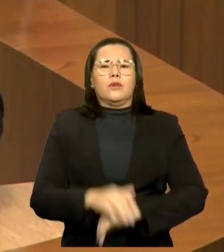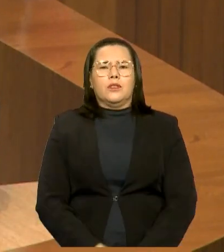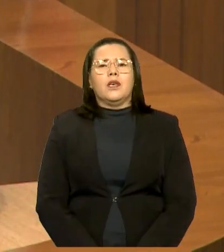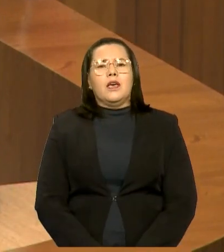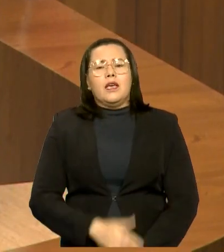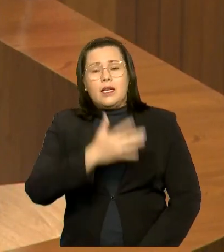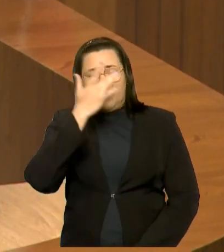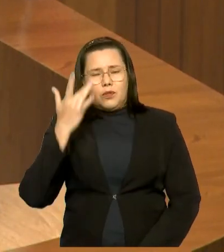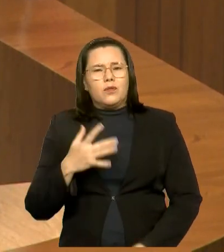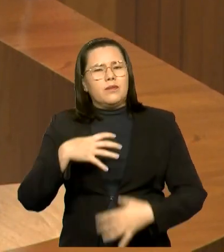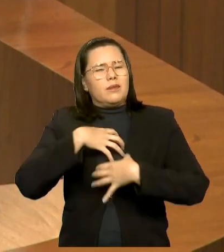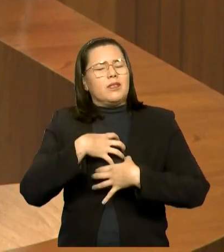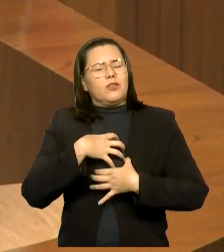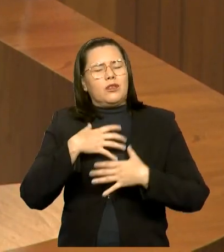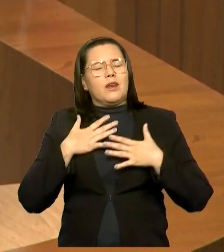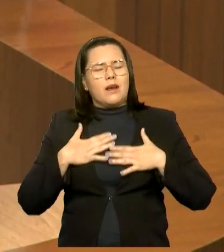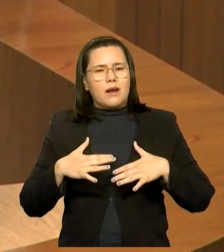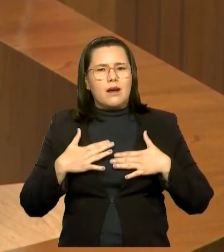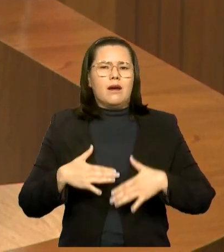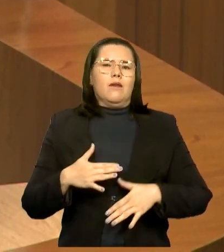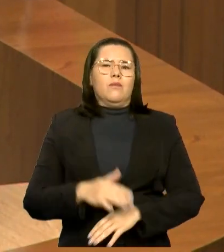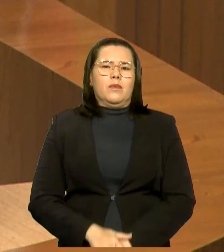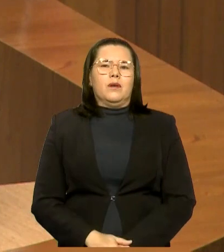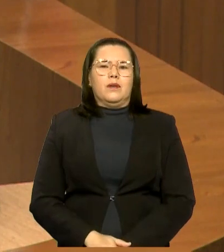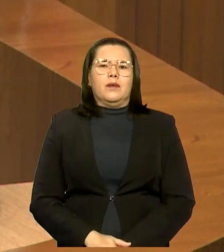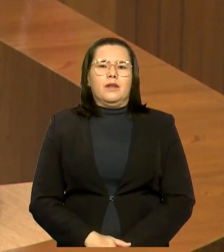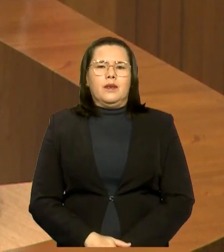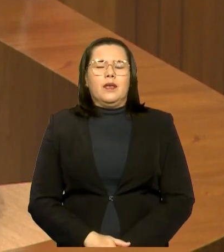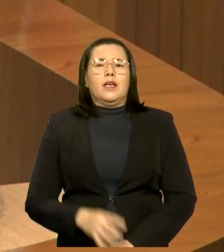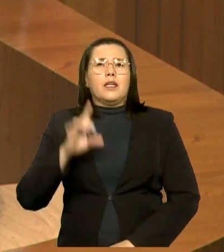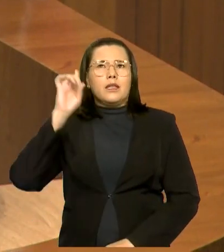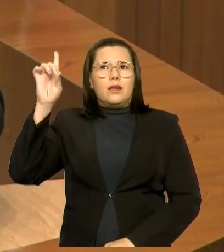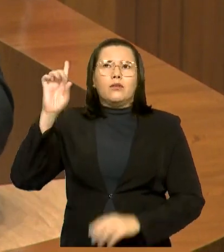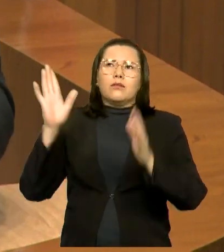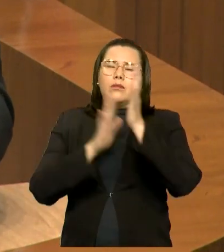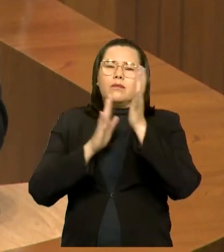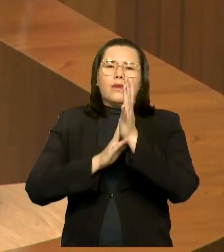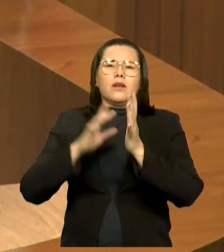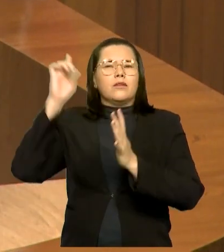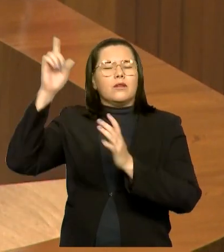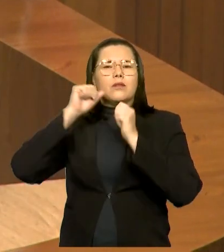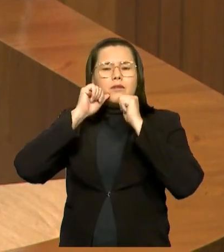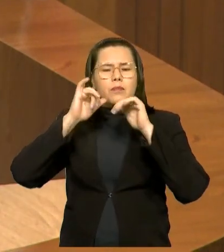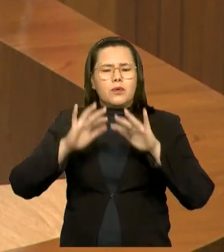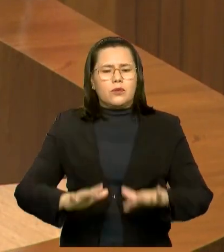Que Deus seja louvado, que Deus tenha suas mãos poderosas sobre o Estado do Maranhão, sobre a sua população.